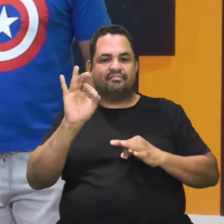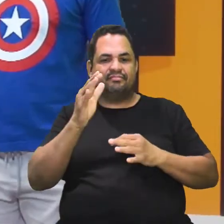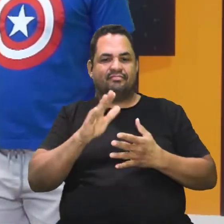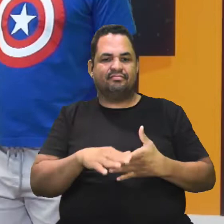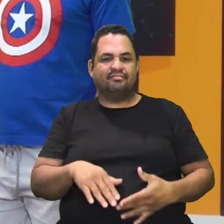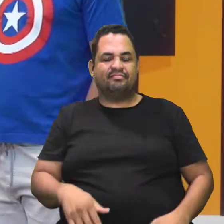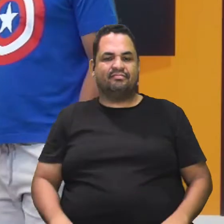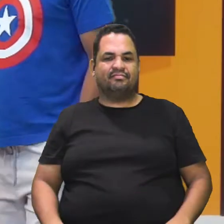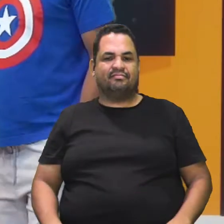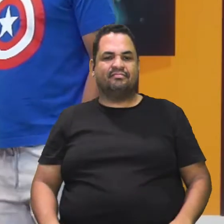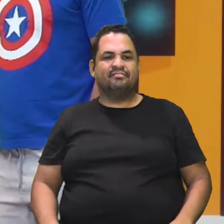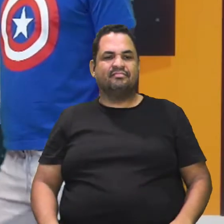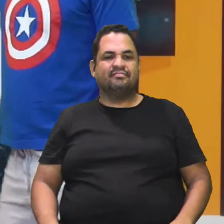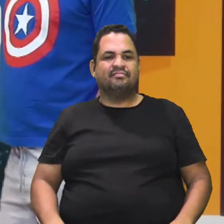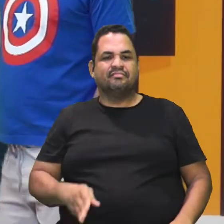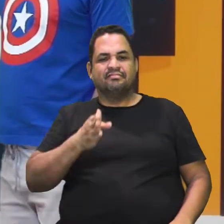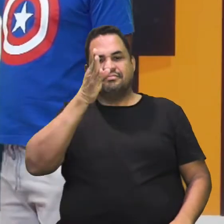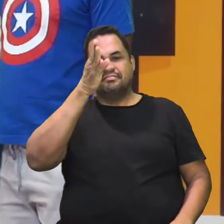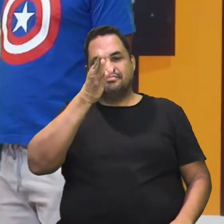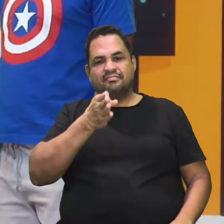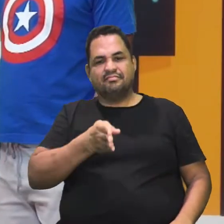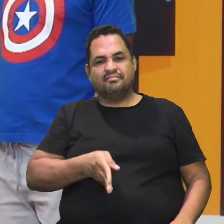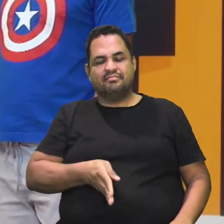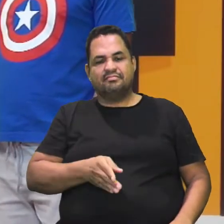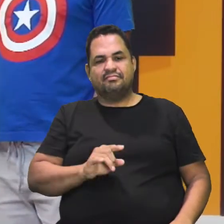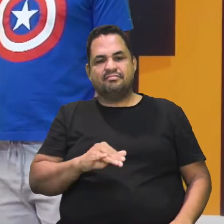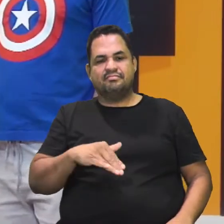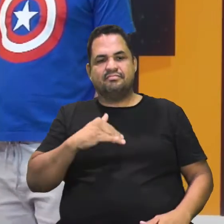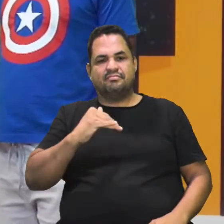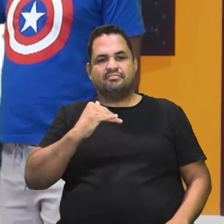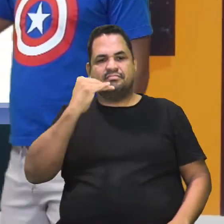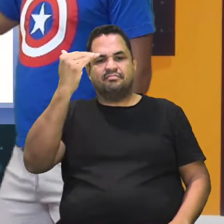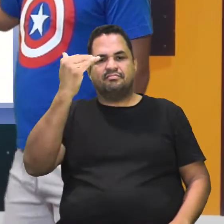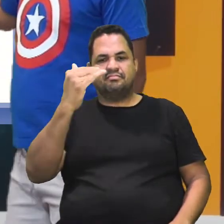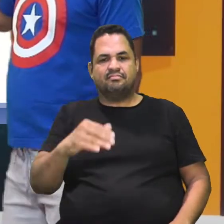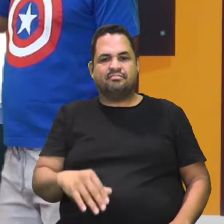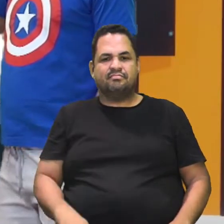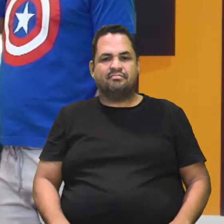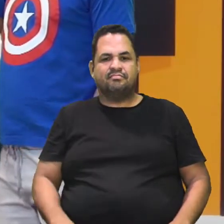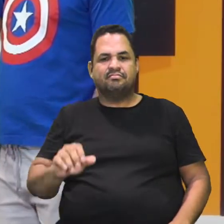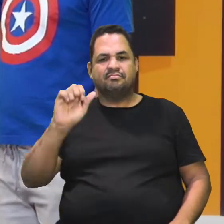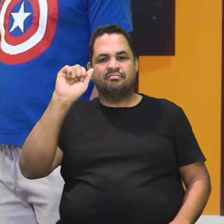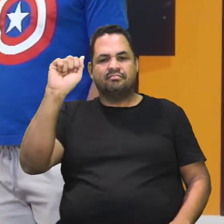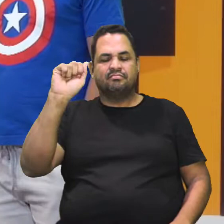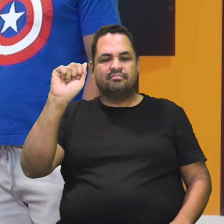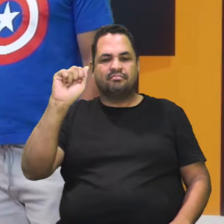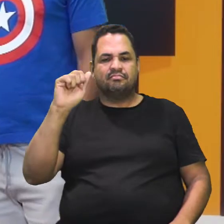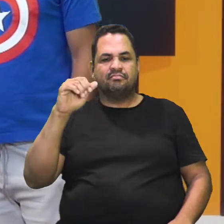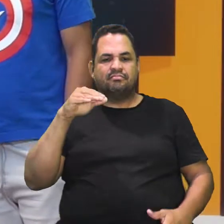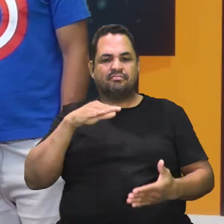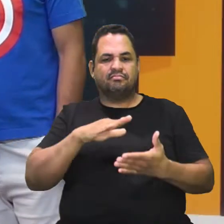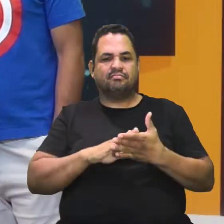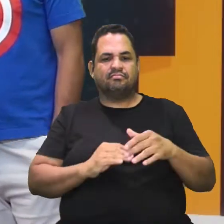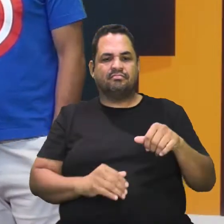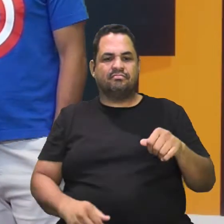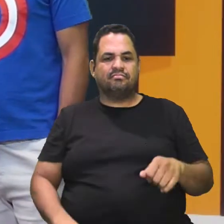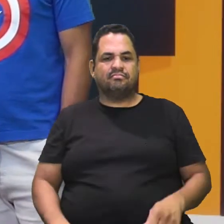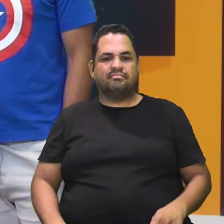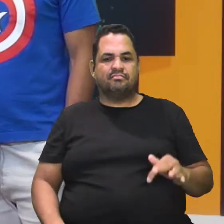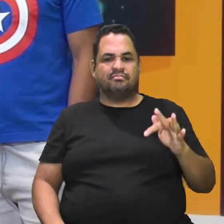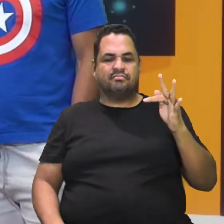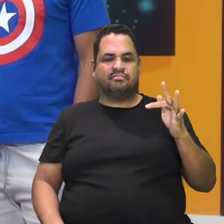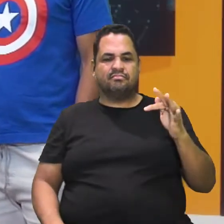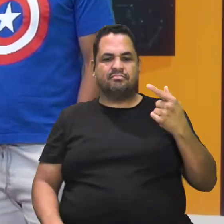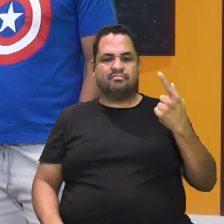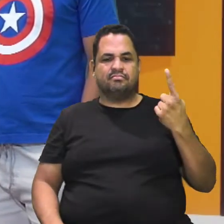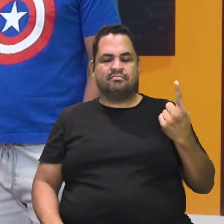ó, do eixo maior, né, até o nosso foco, Do eixo maior isso. até o foco. As Foco distâncias, elas